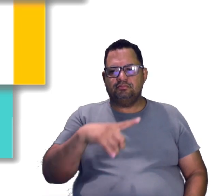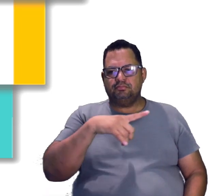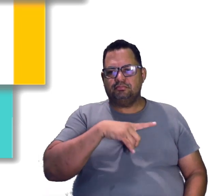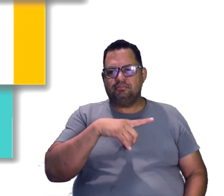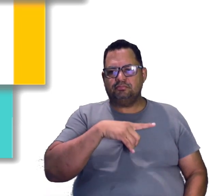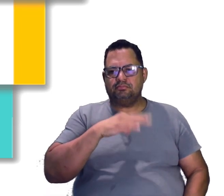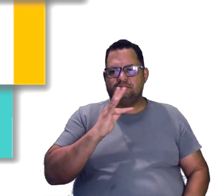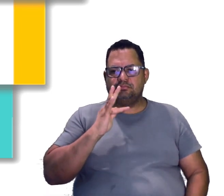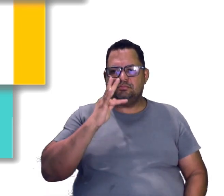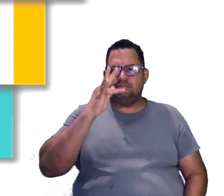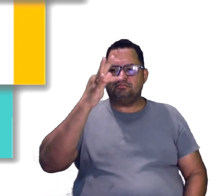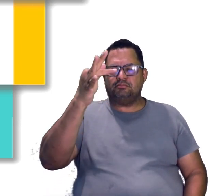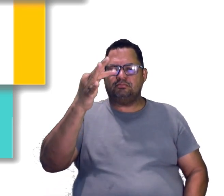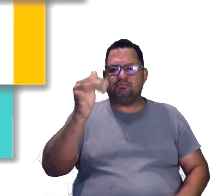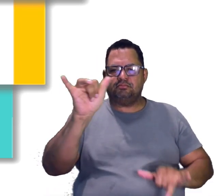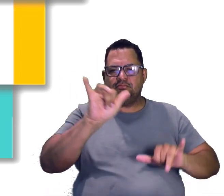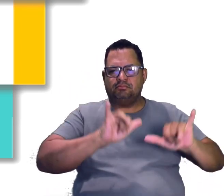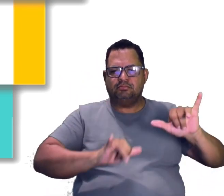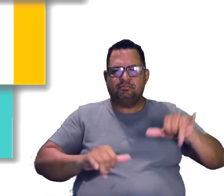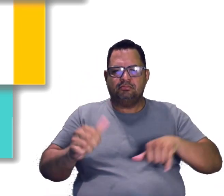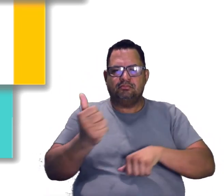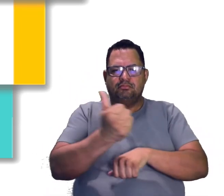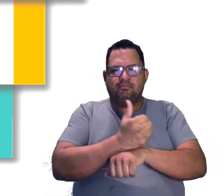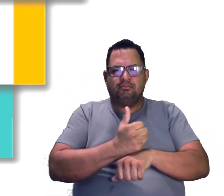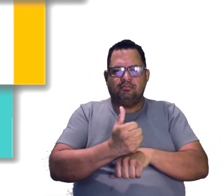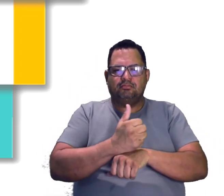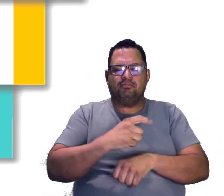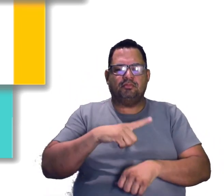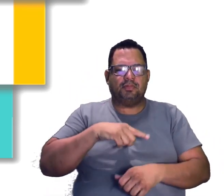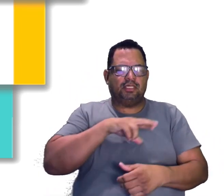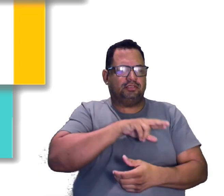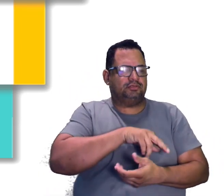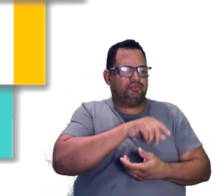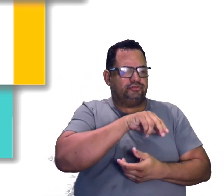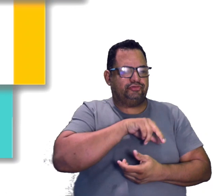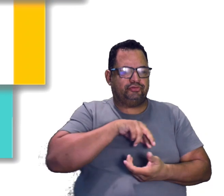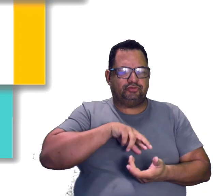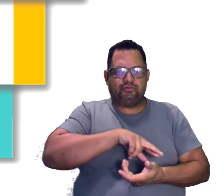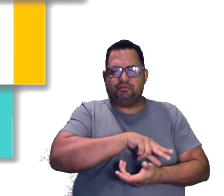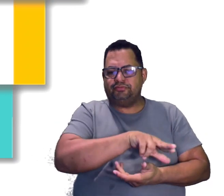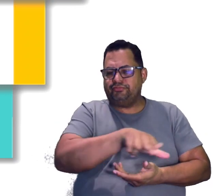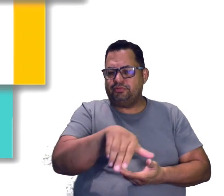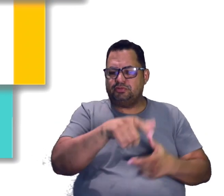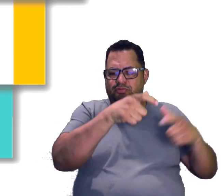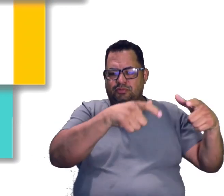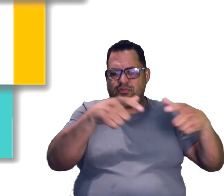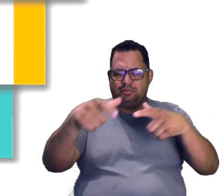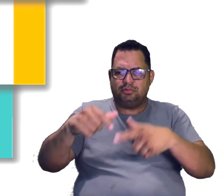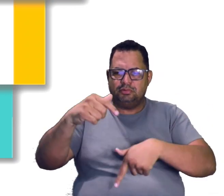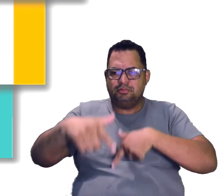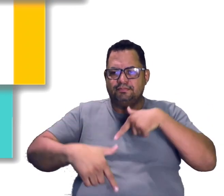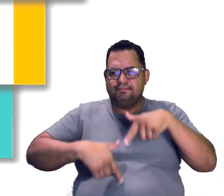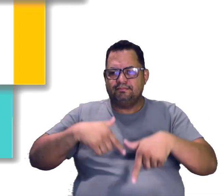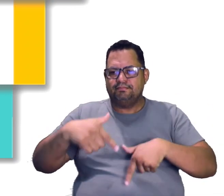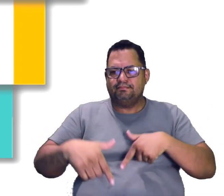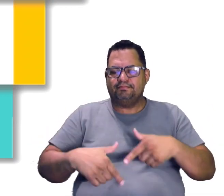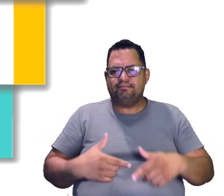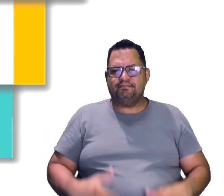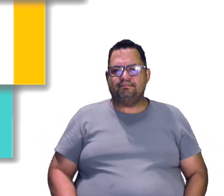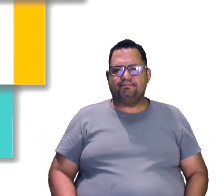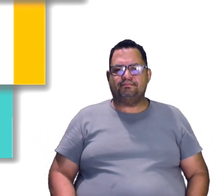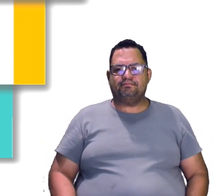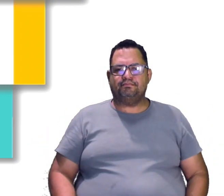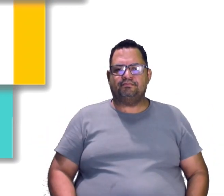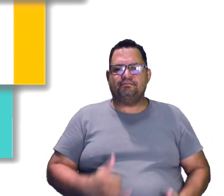alguns futuros químicos, existem vários campos de atuação, viu, galerinha? E para dar início ao